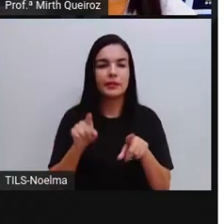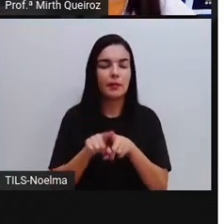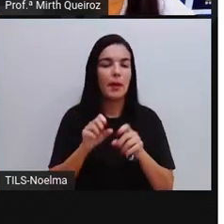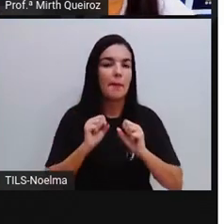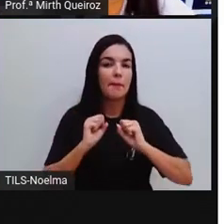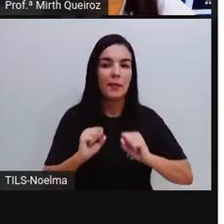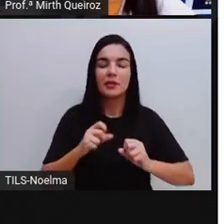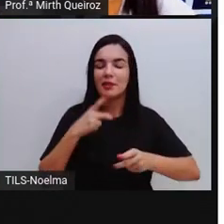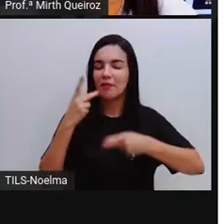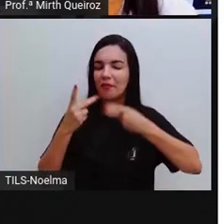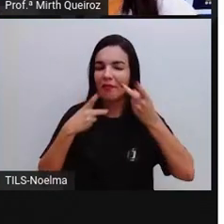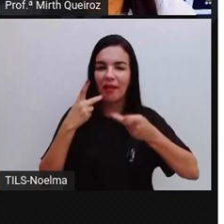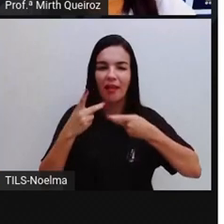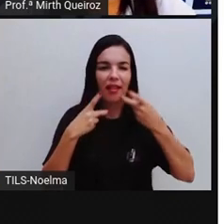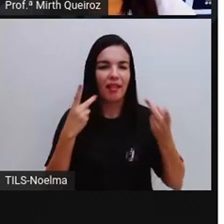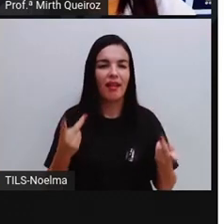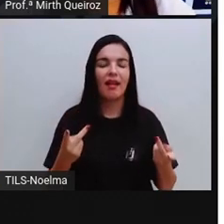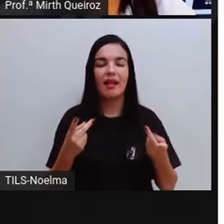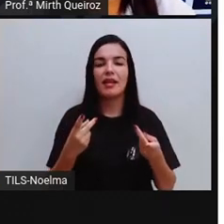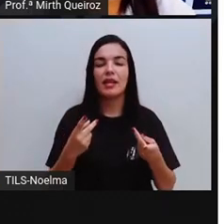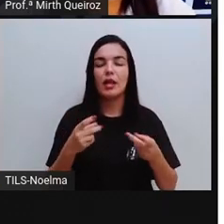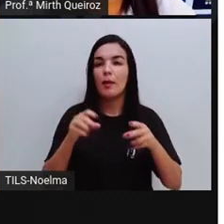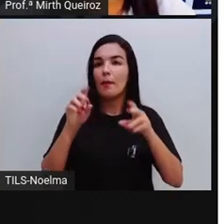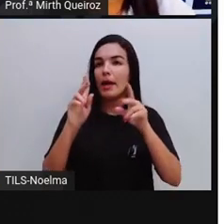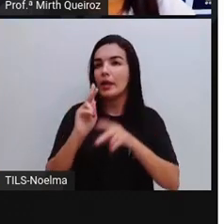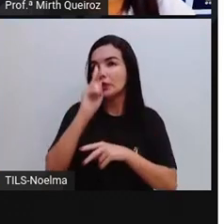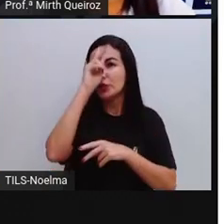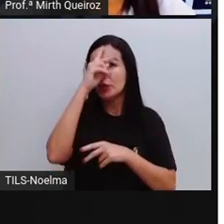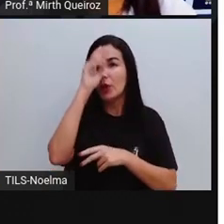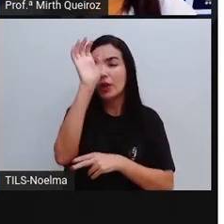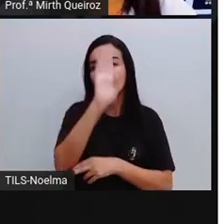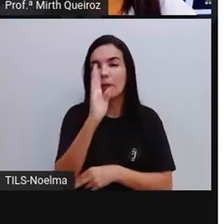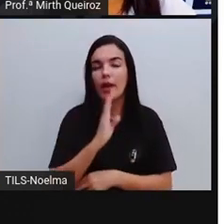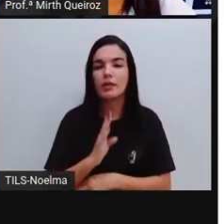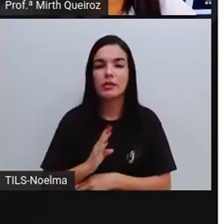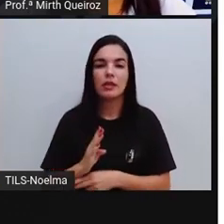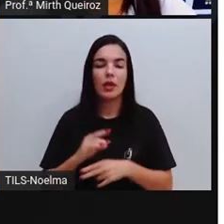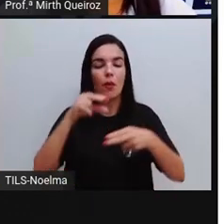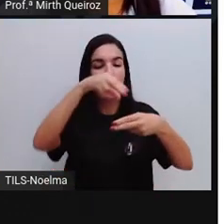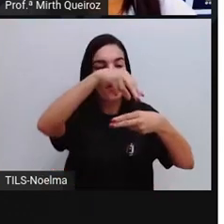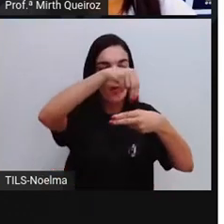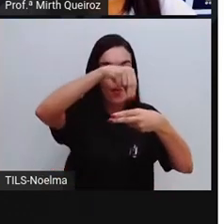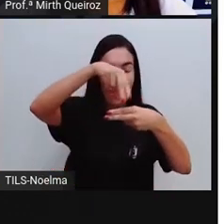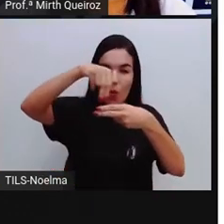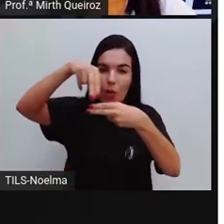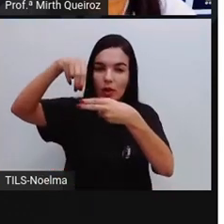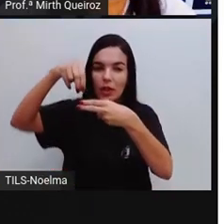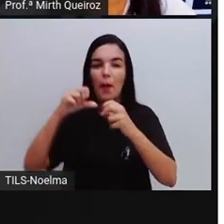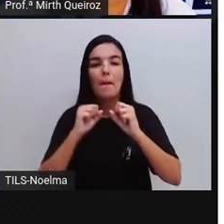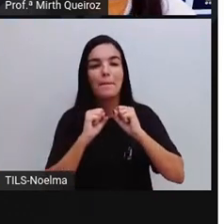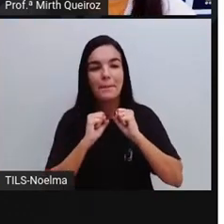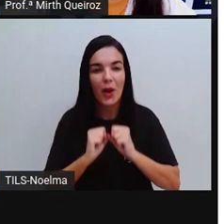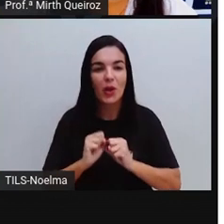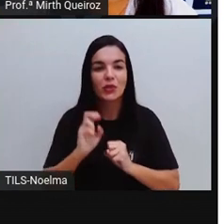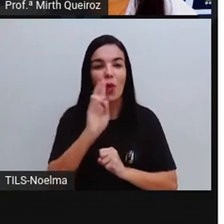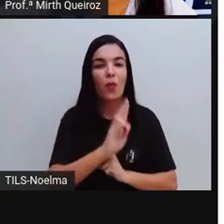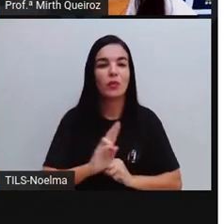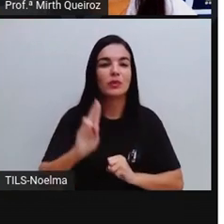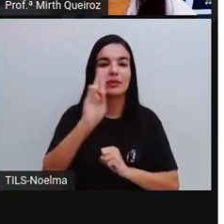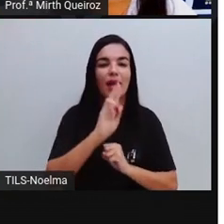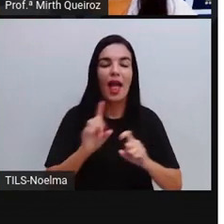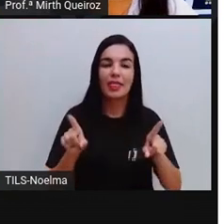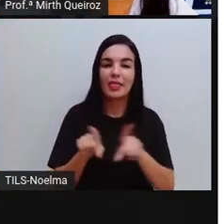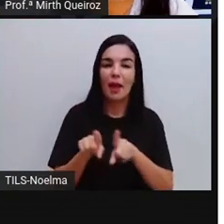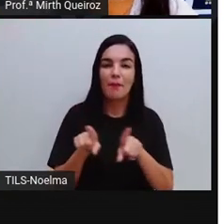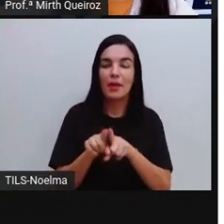uma fábula, para falar sobre a história do Brasil, né? O cordel ele pode ser utilizado também quando a